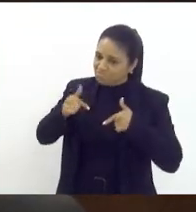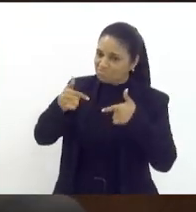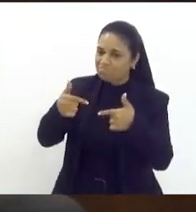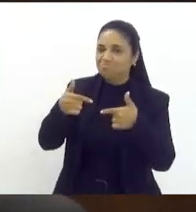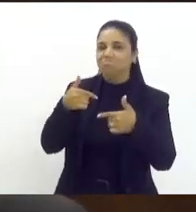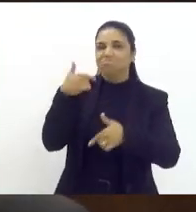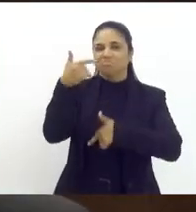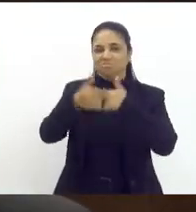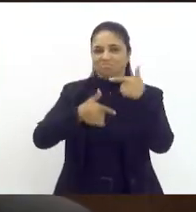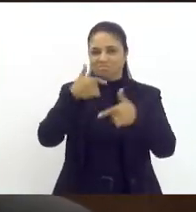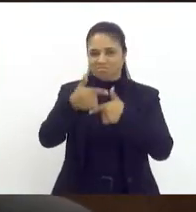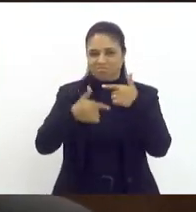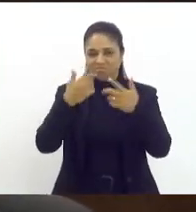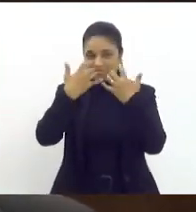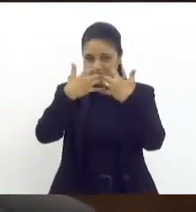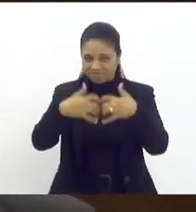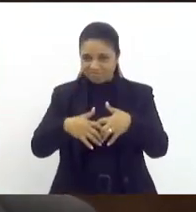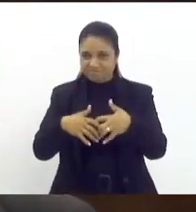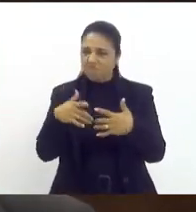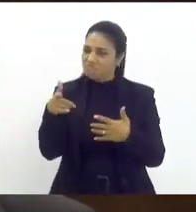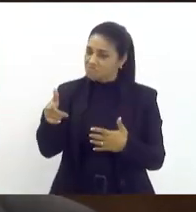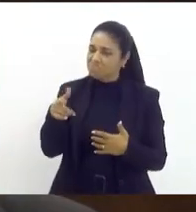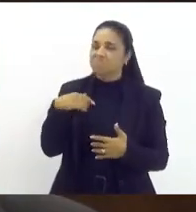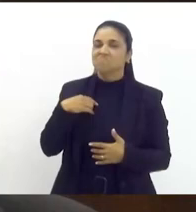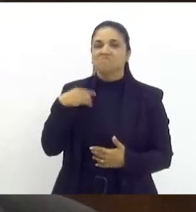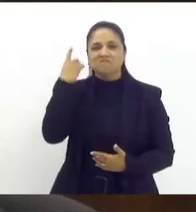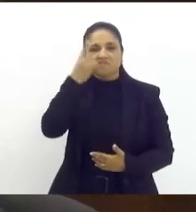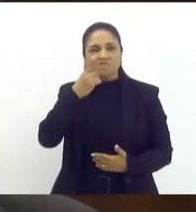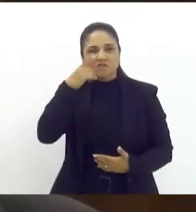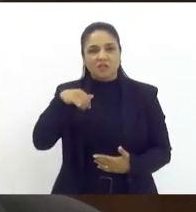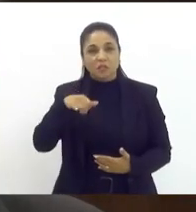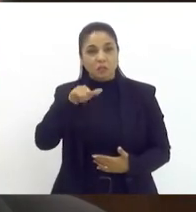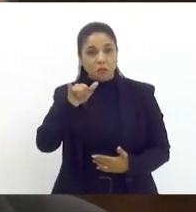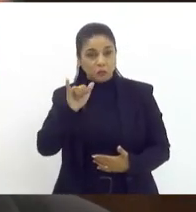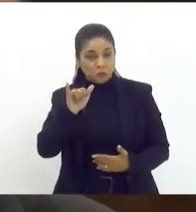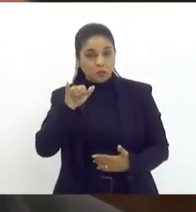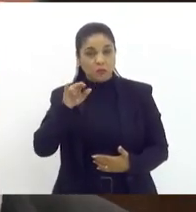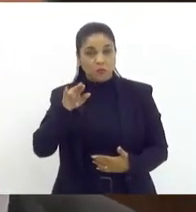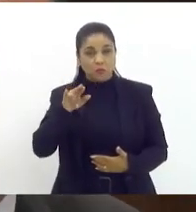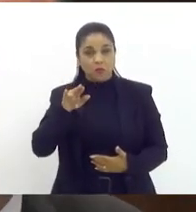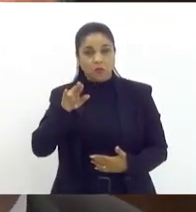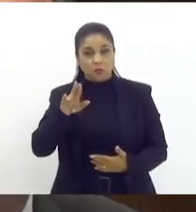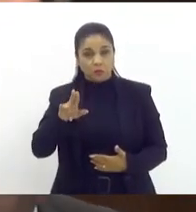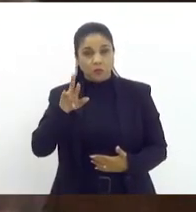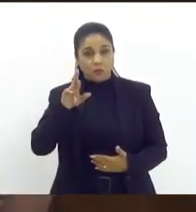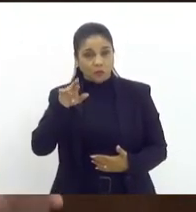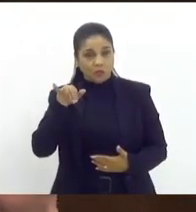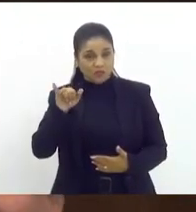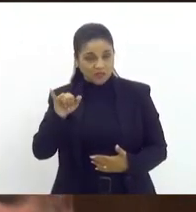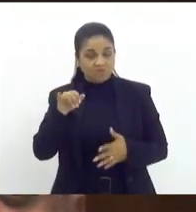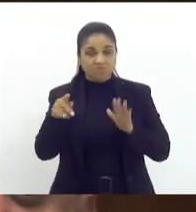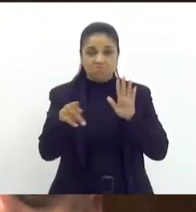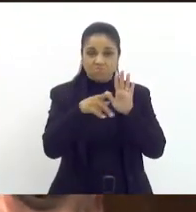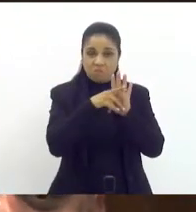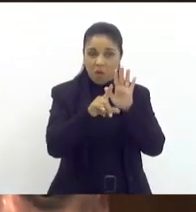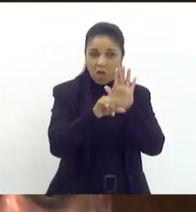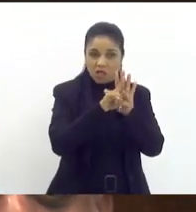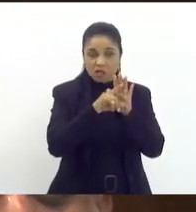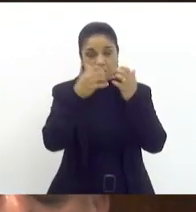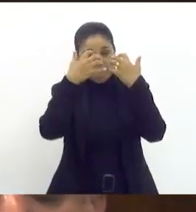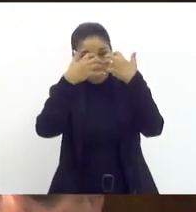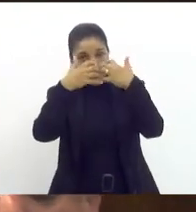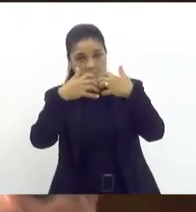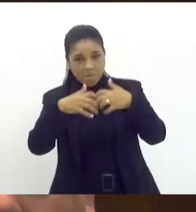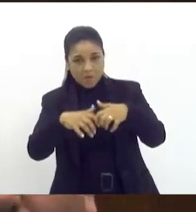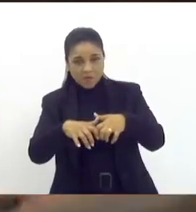foi feliz o deputado Yuri te propor esse projeto Petrópolis capital Estadual das